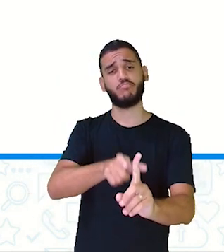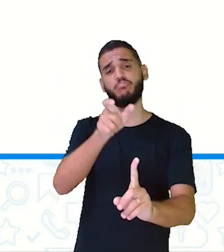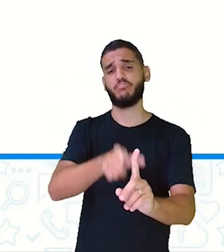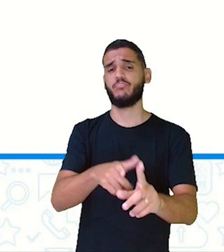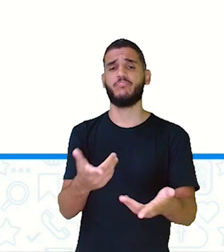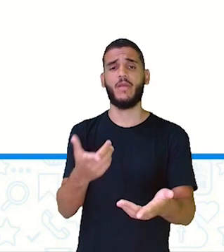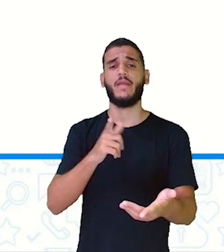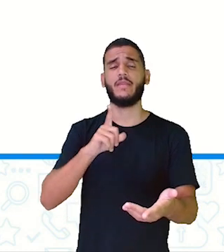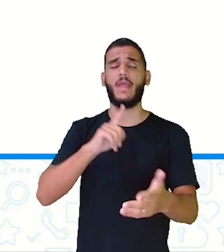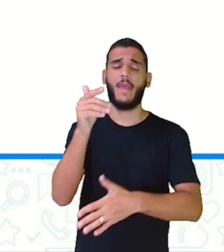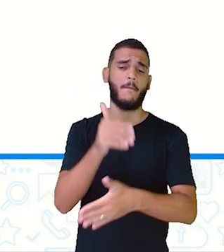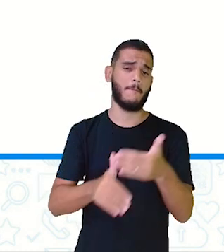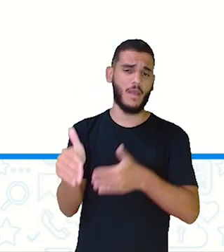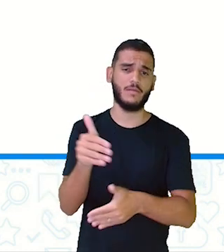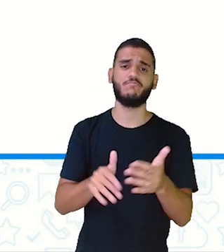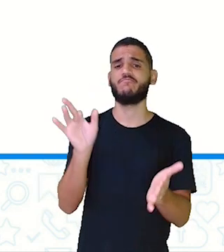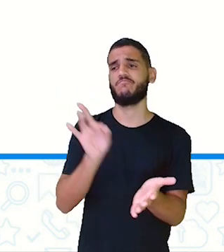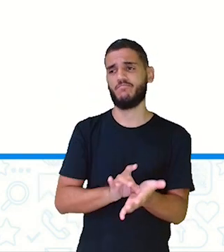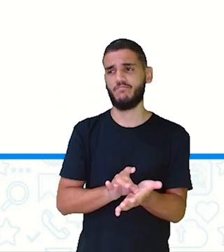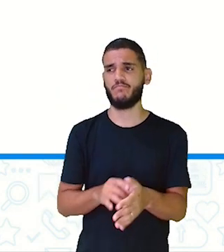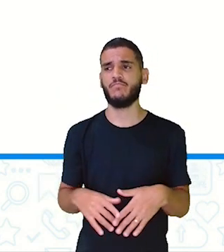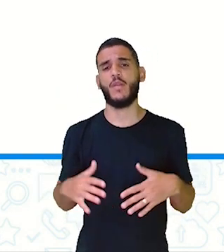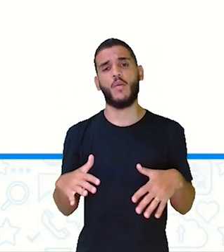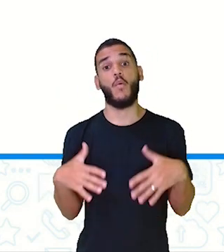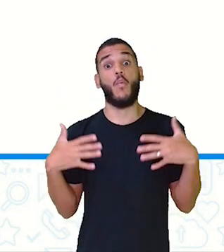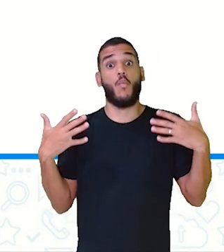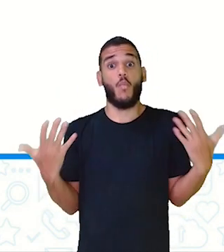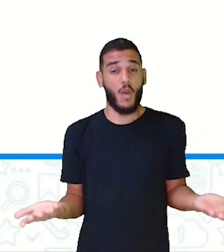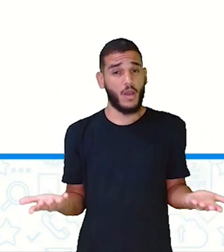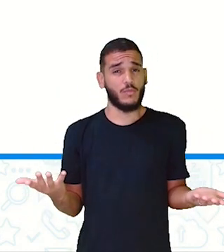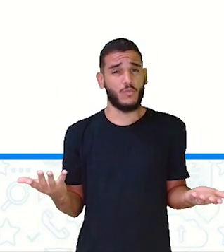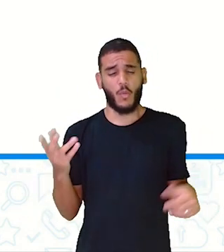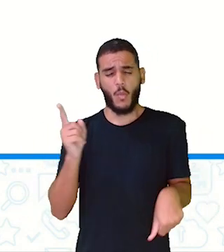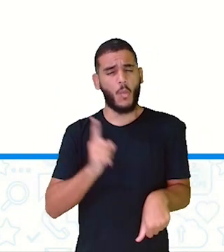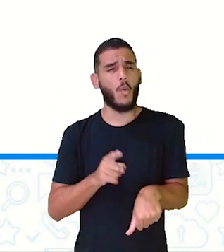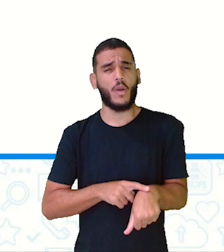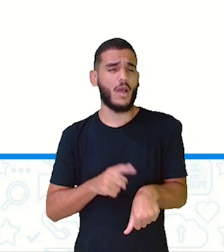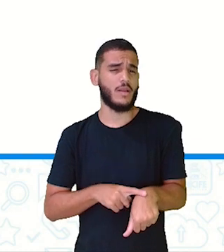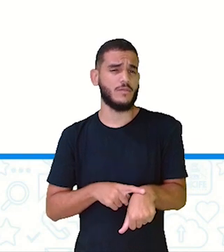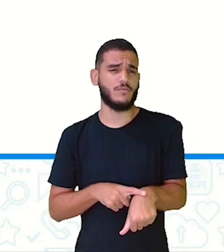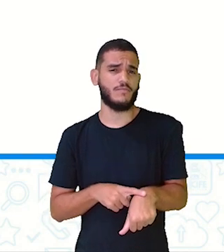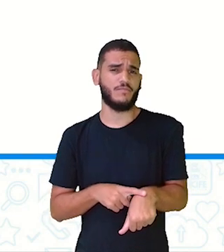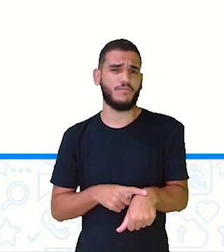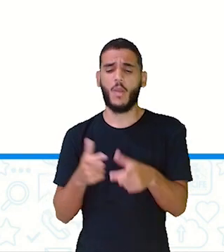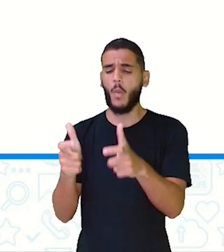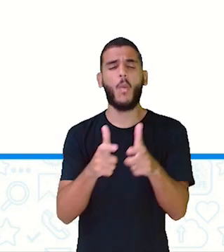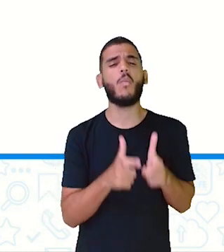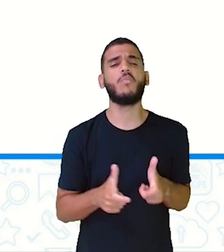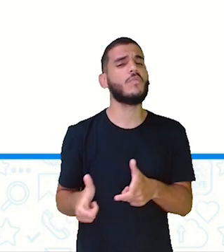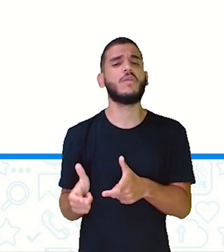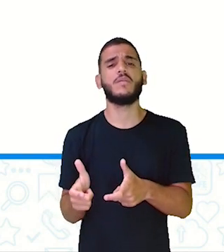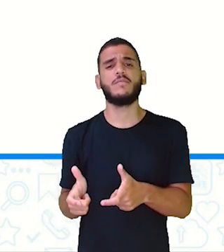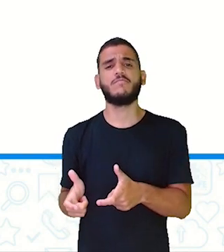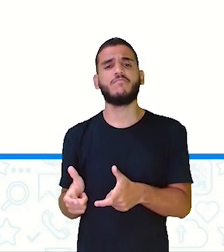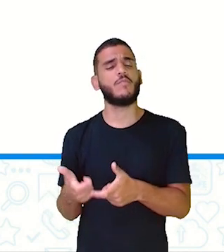aí estão envolvidos naquele fato. Quando? Onde foi que aconteceu? O horário em que ocorreu. Onde? Onde